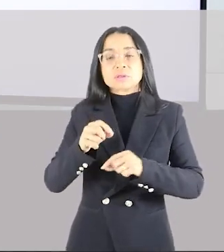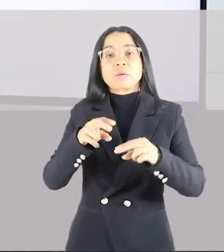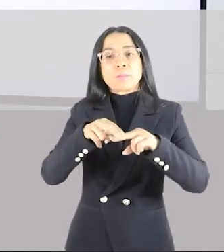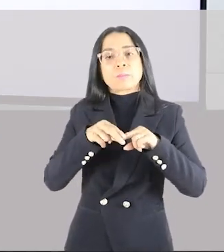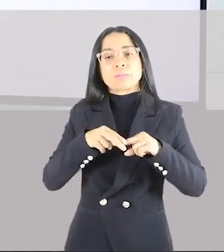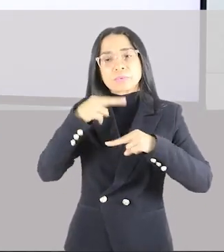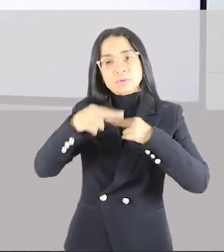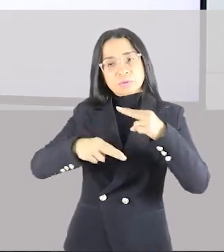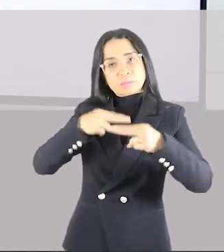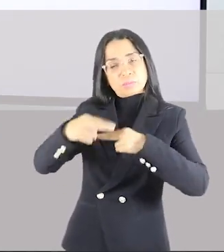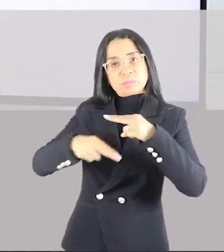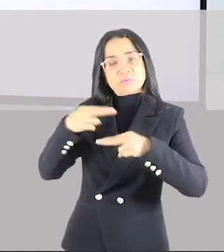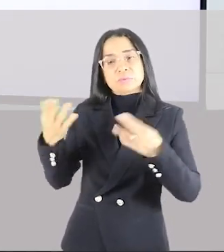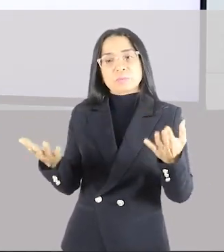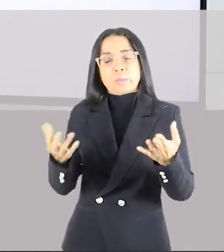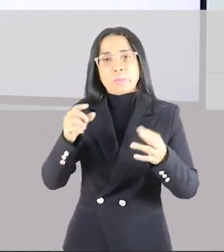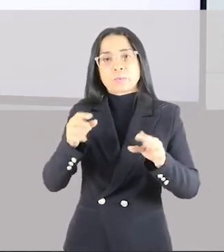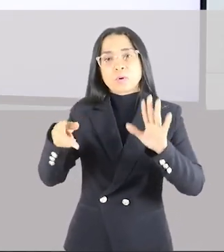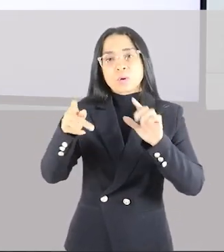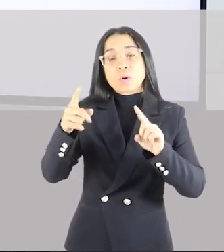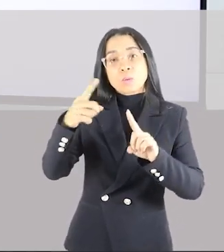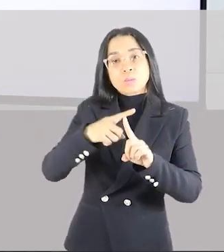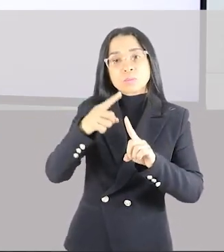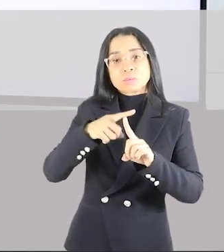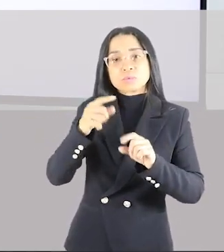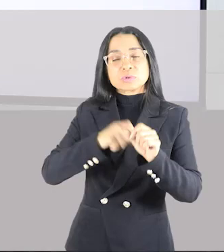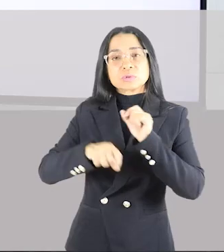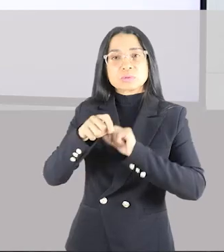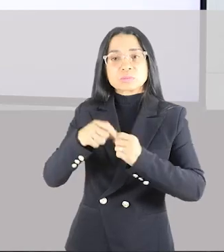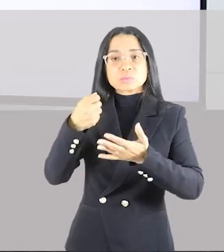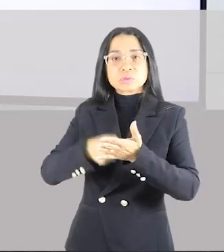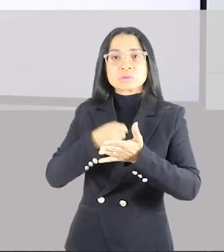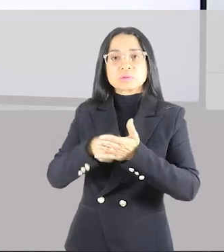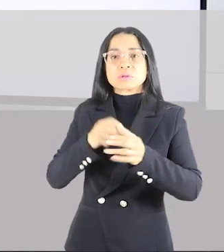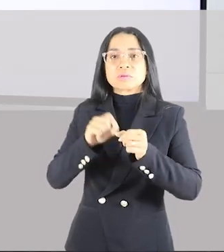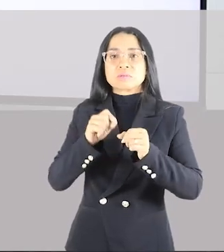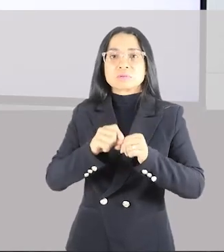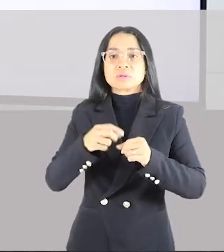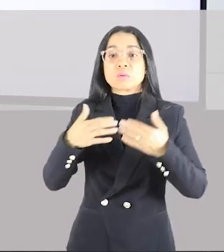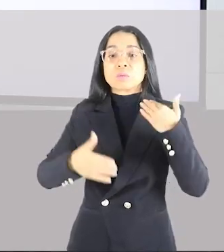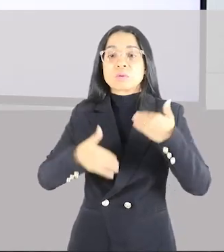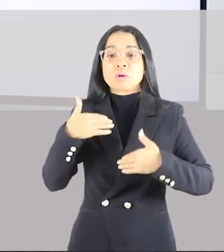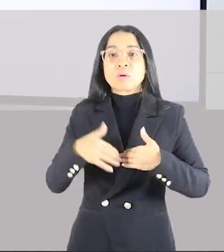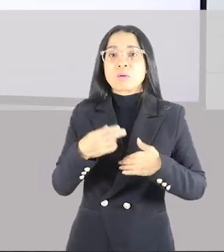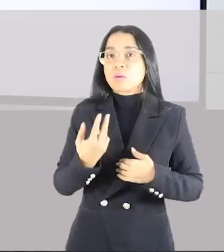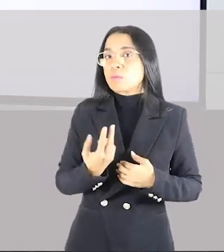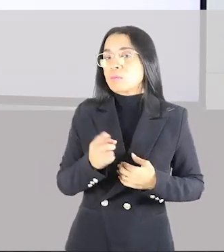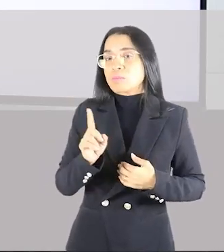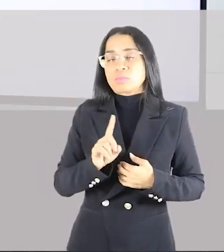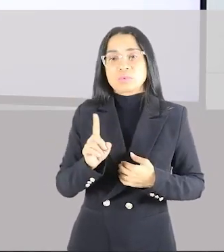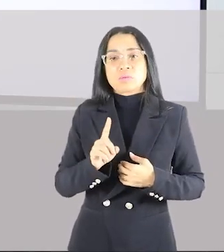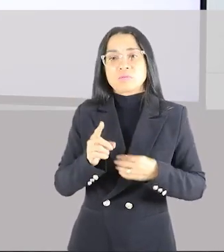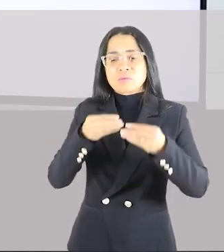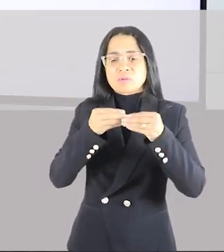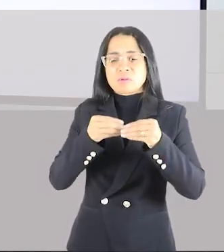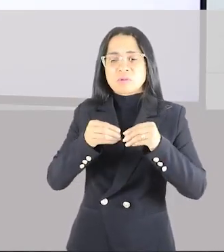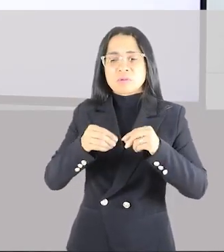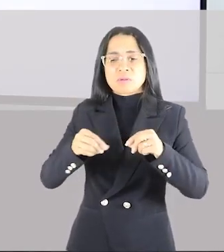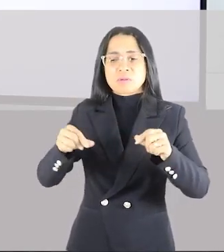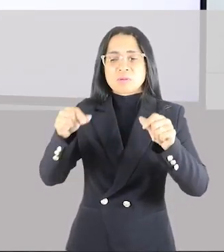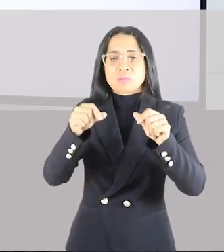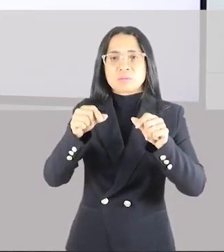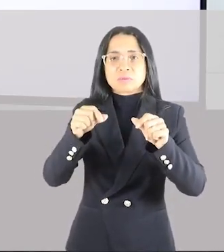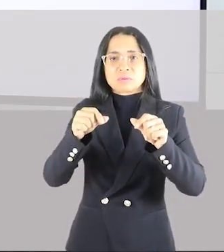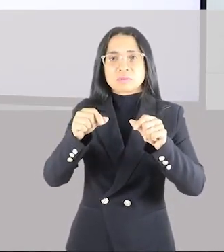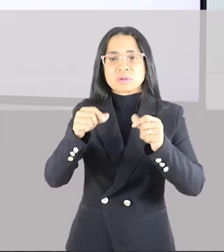mumificação foi uma espécie de tentar fazer com que aquele corpo não fosse apodrecido, né?